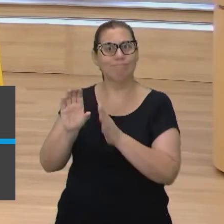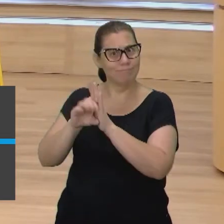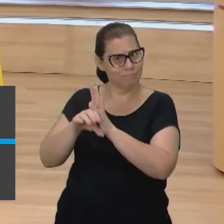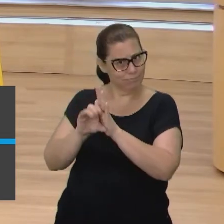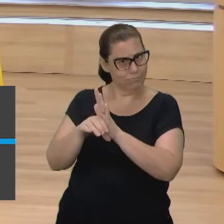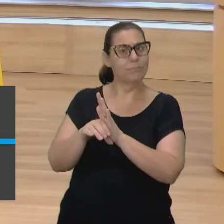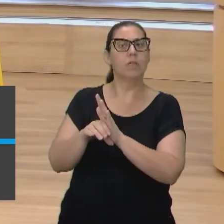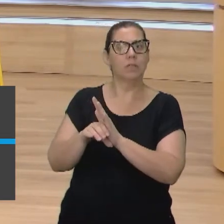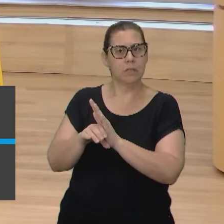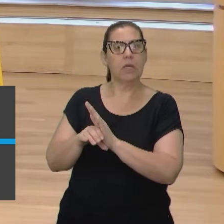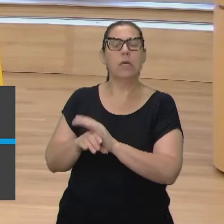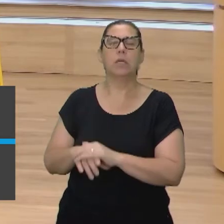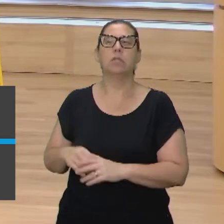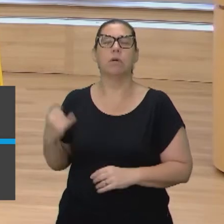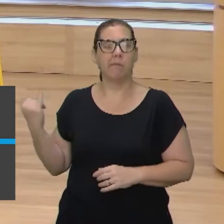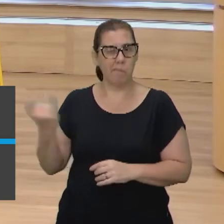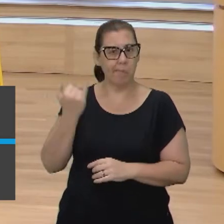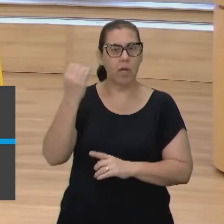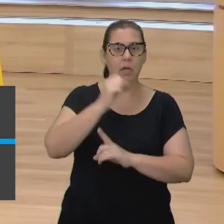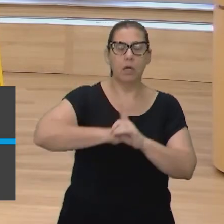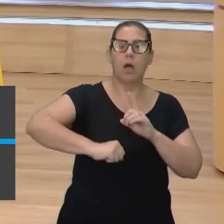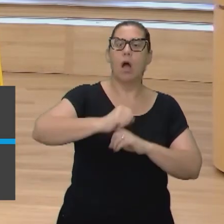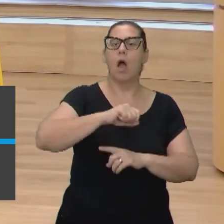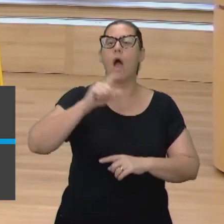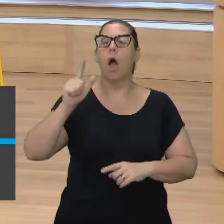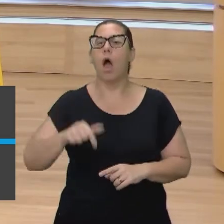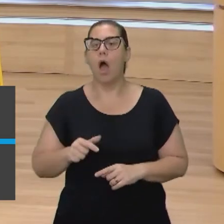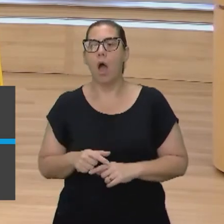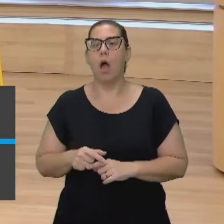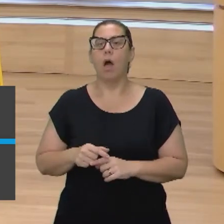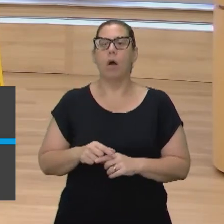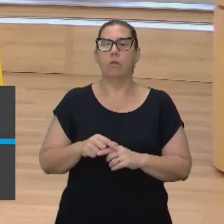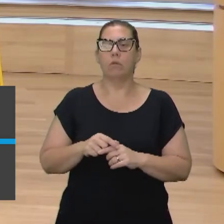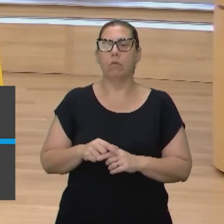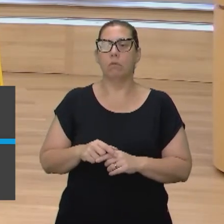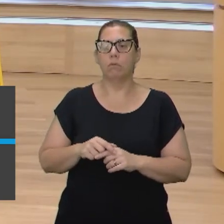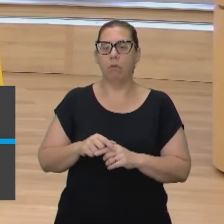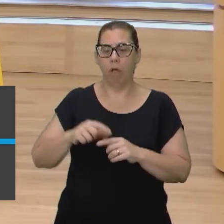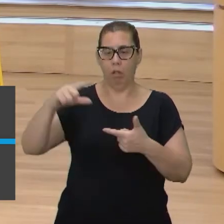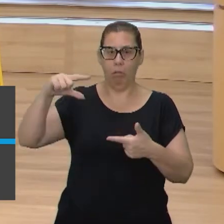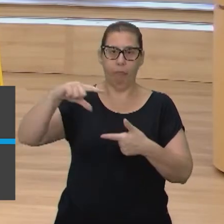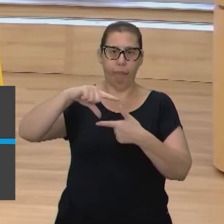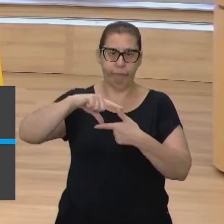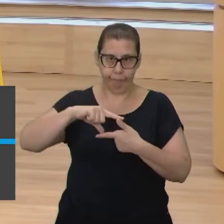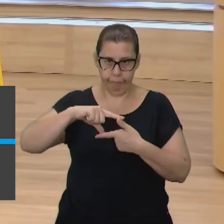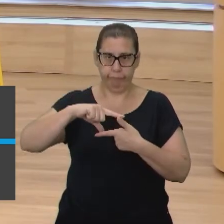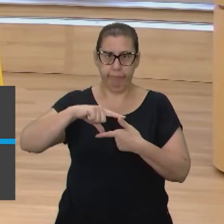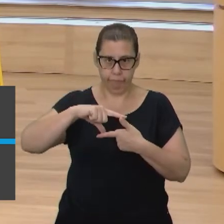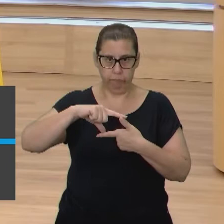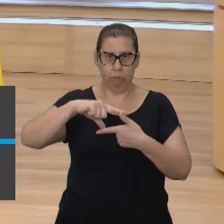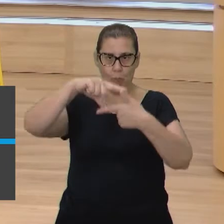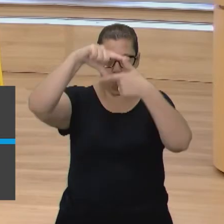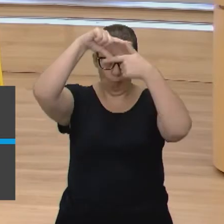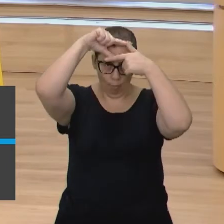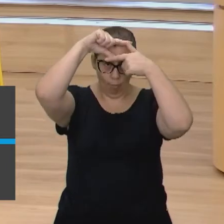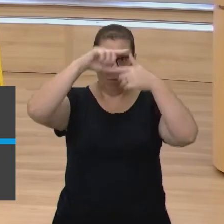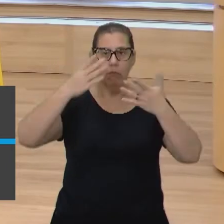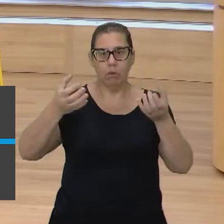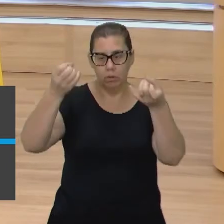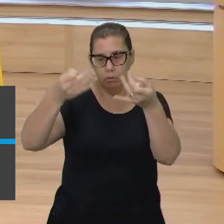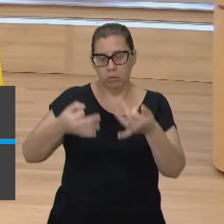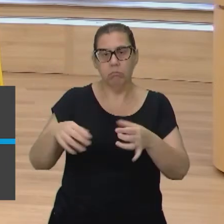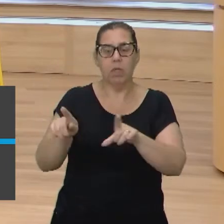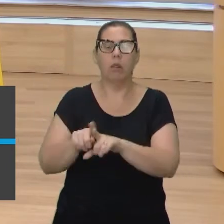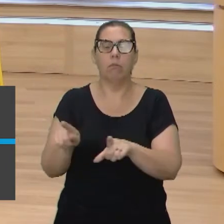muito importante de sociologia, que é o de alienação, do qual o Ricardo Antunes também fala. Então,